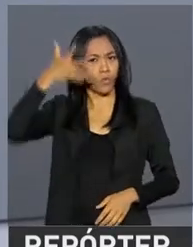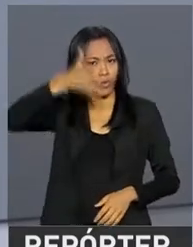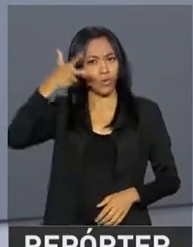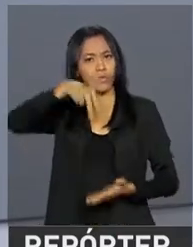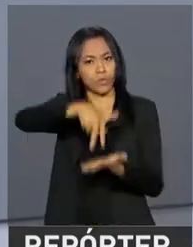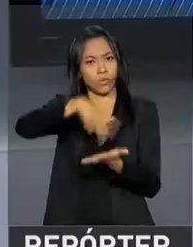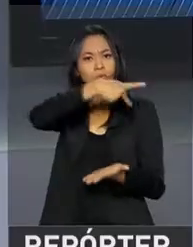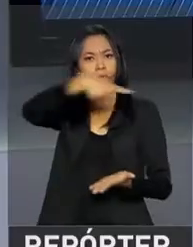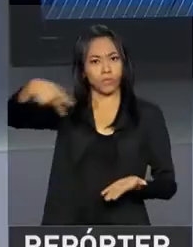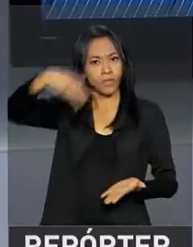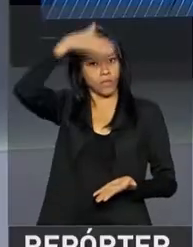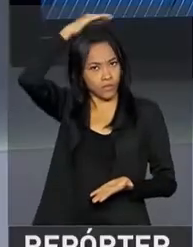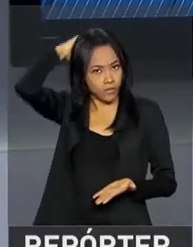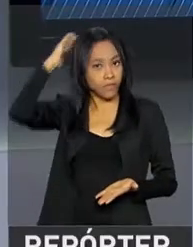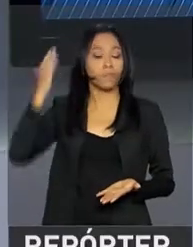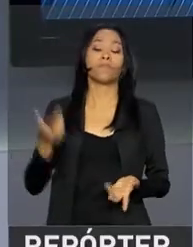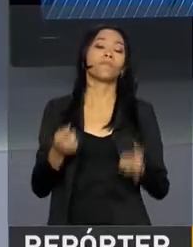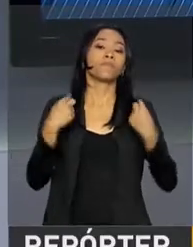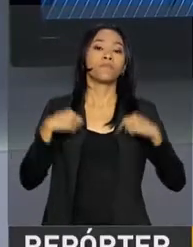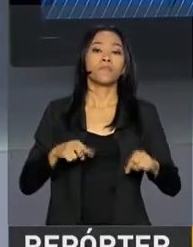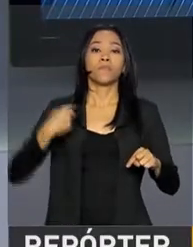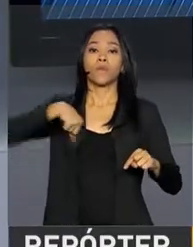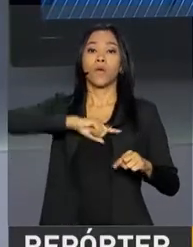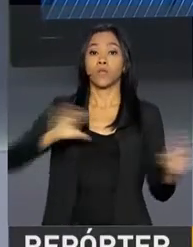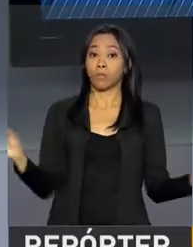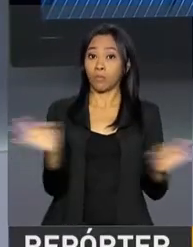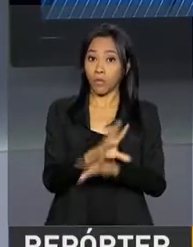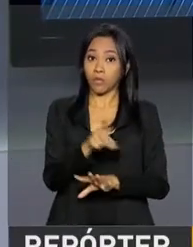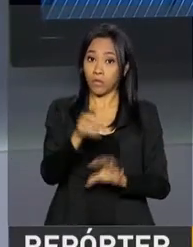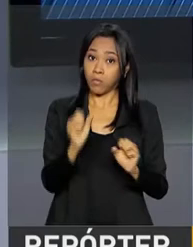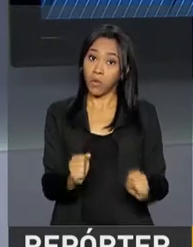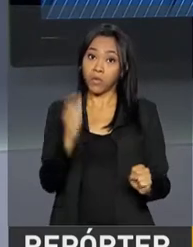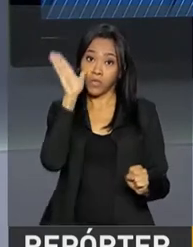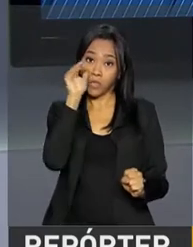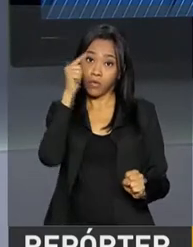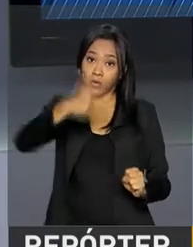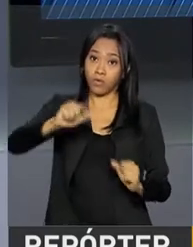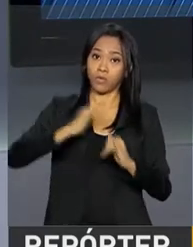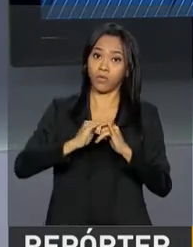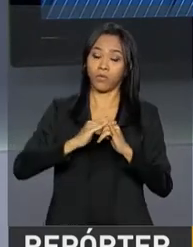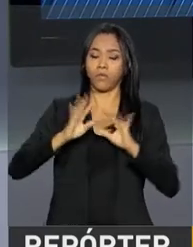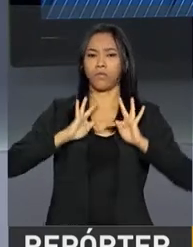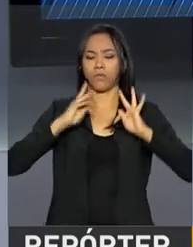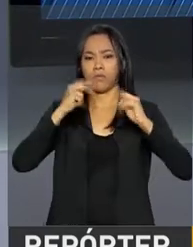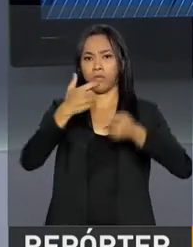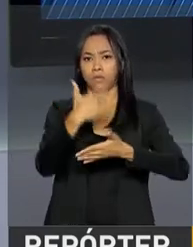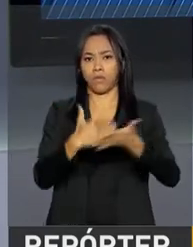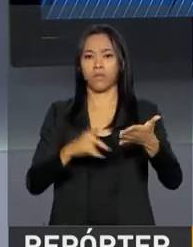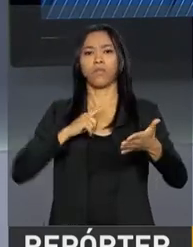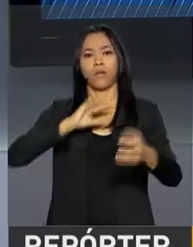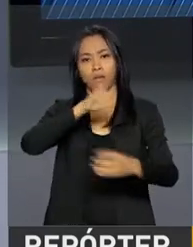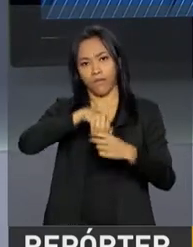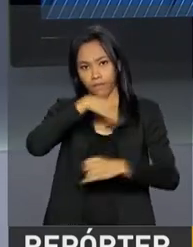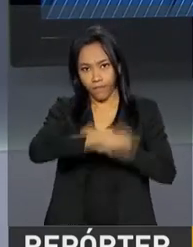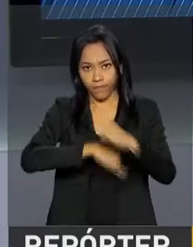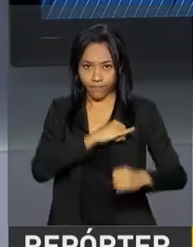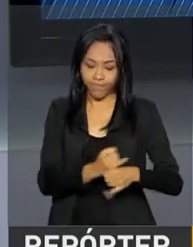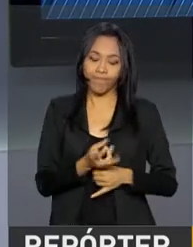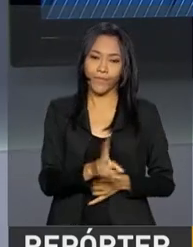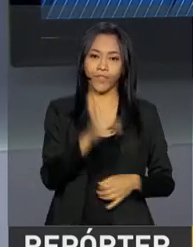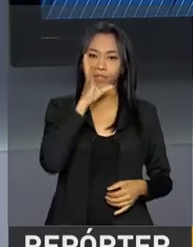nbr nós ficamos por aqui você pode ver as reportagens no youtube e toda a programação também está na internet